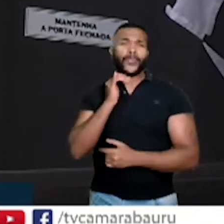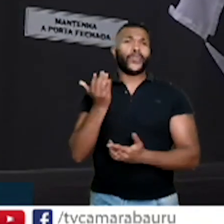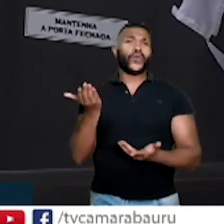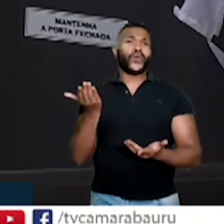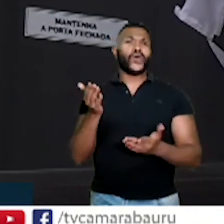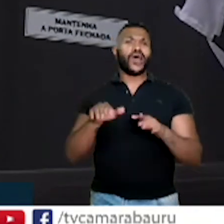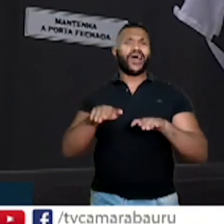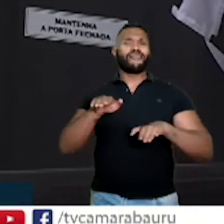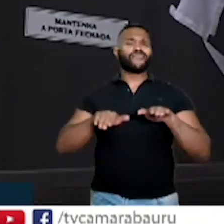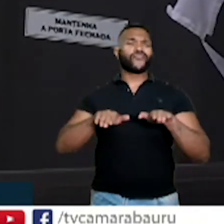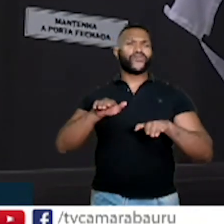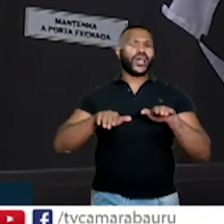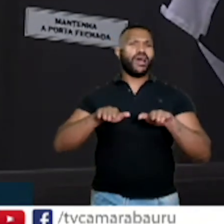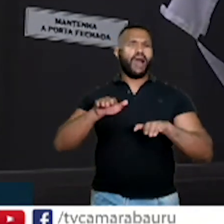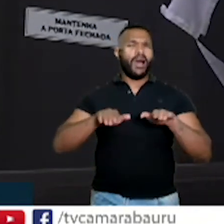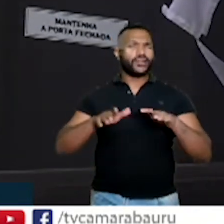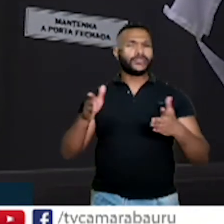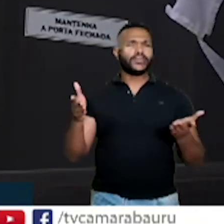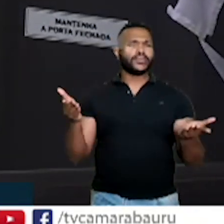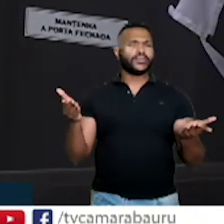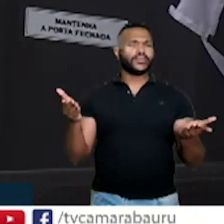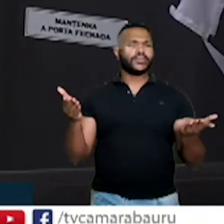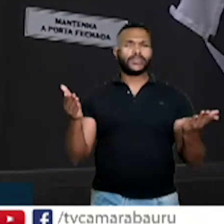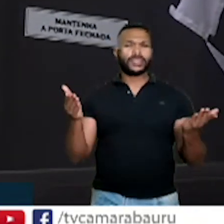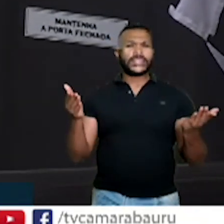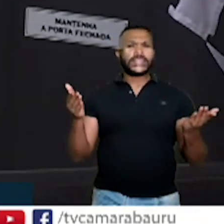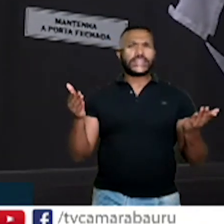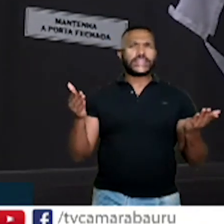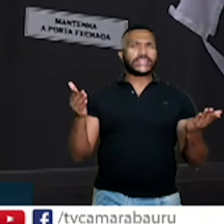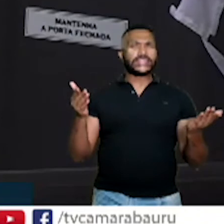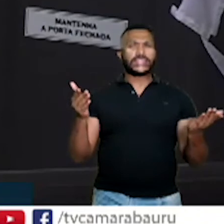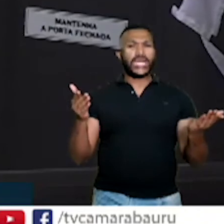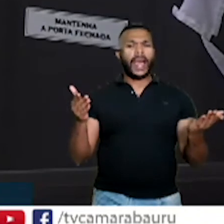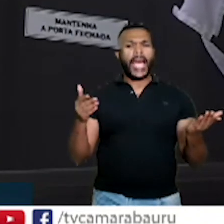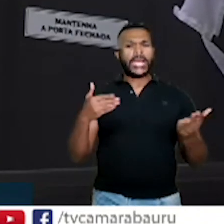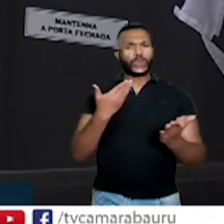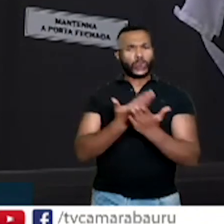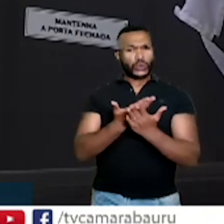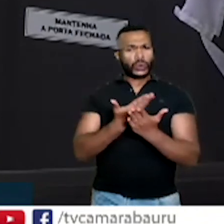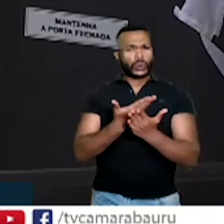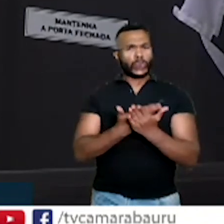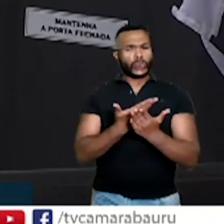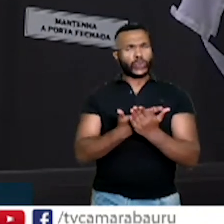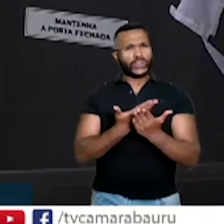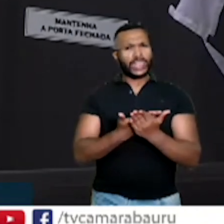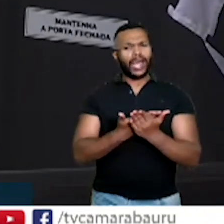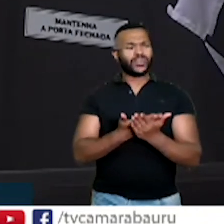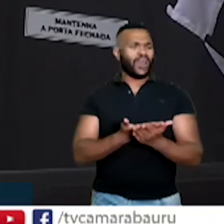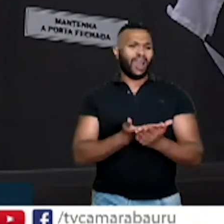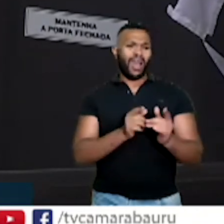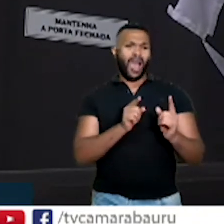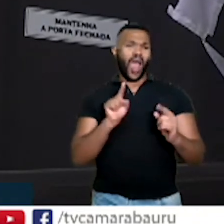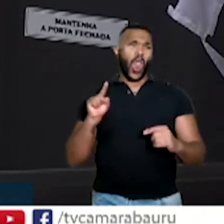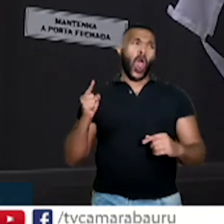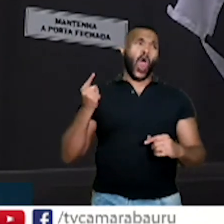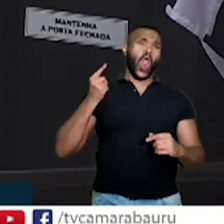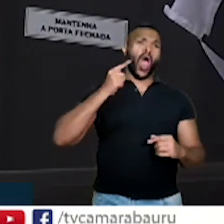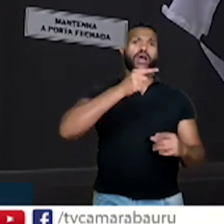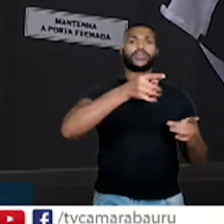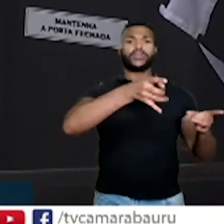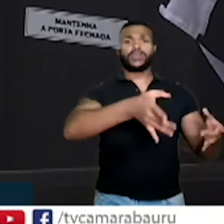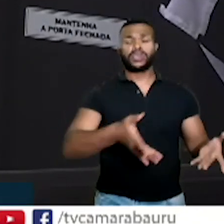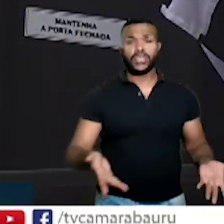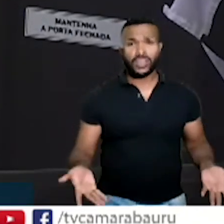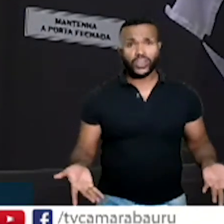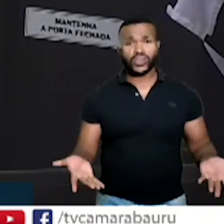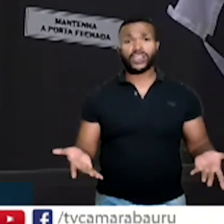vezes, tão desfavorável de estarem estudando, desistirem do estudo. Então, essas